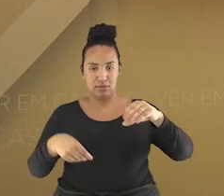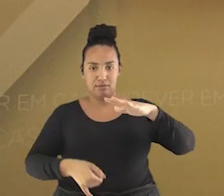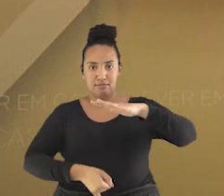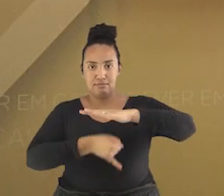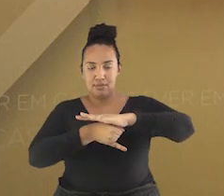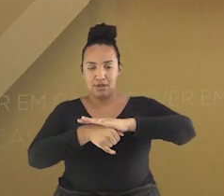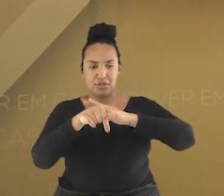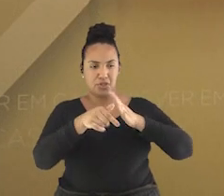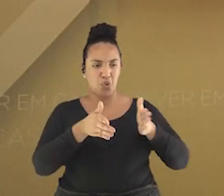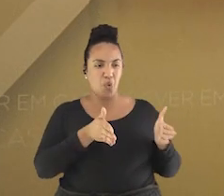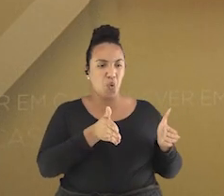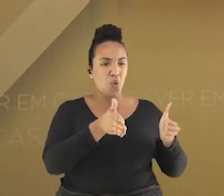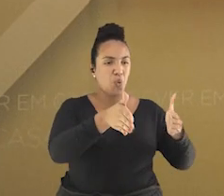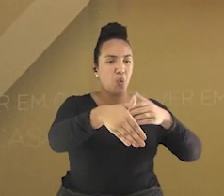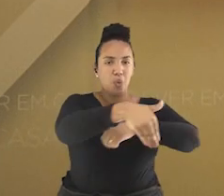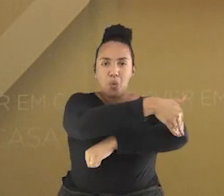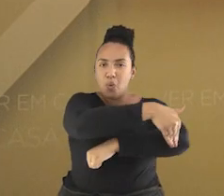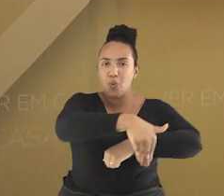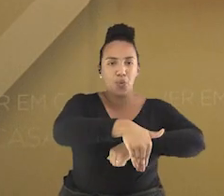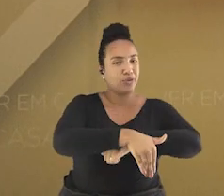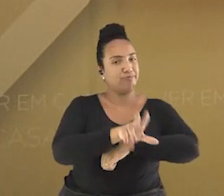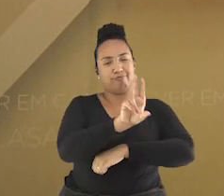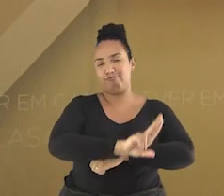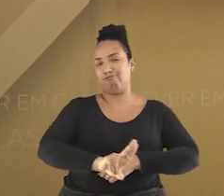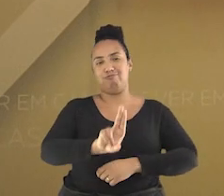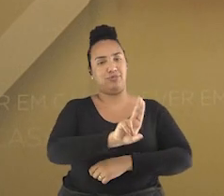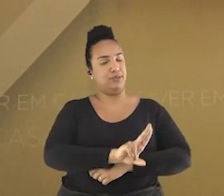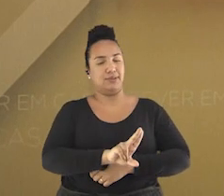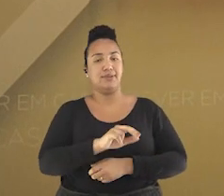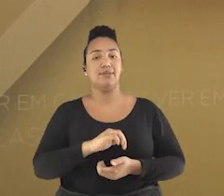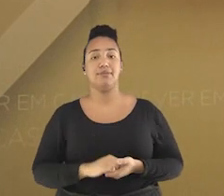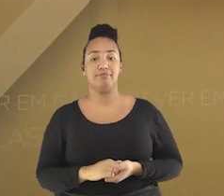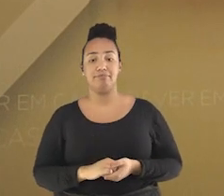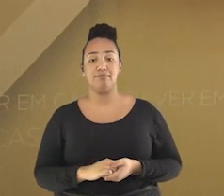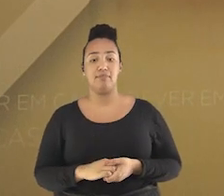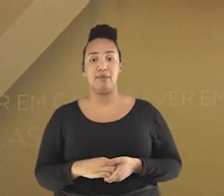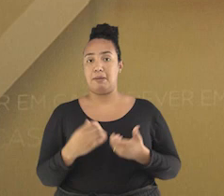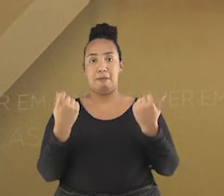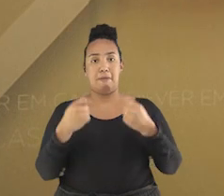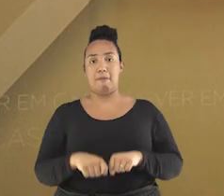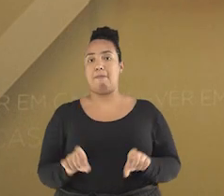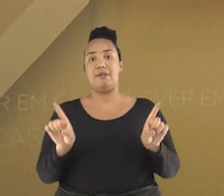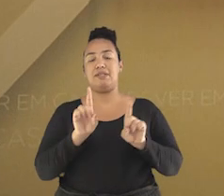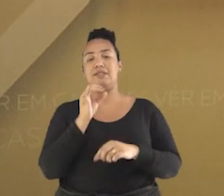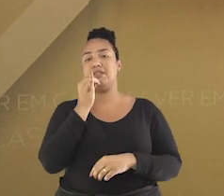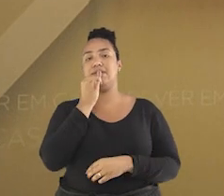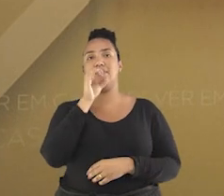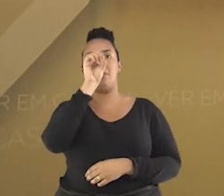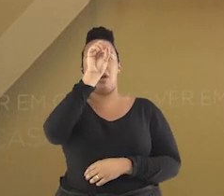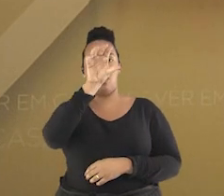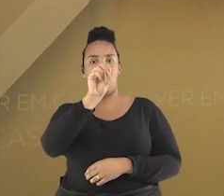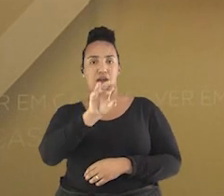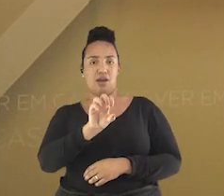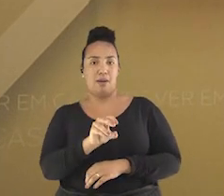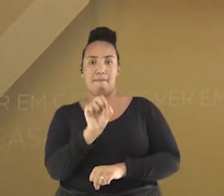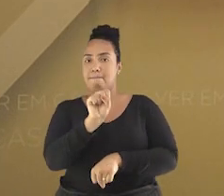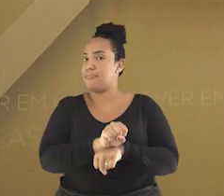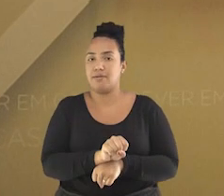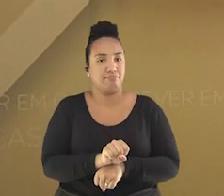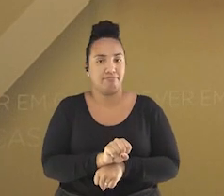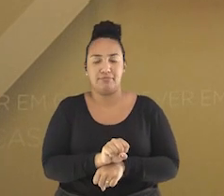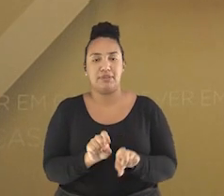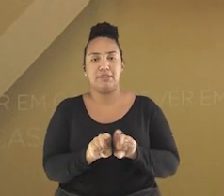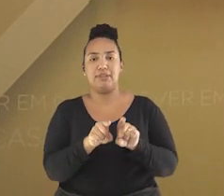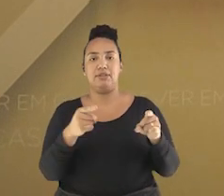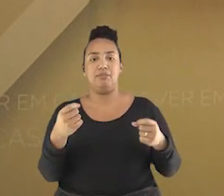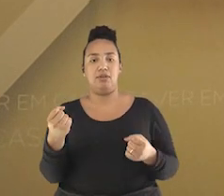não utiliza ruas, nem avenidas e rodovias. Ele não precisa parar no semáforo vermelho e